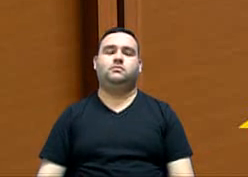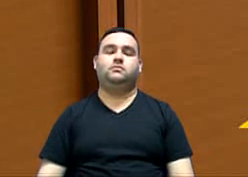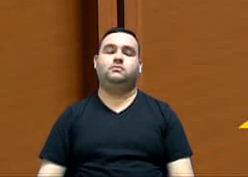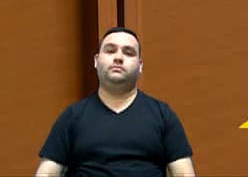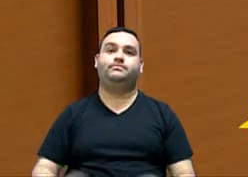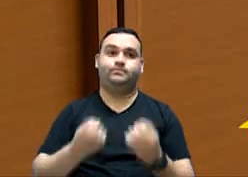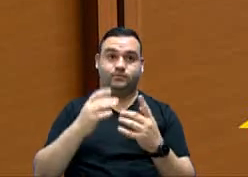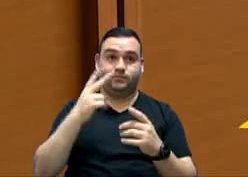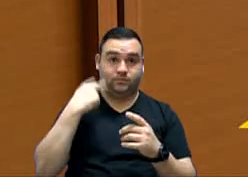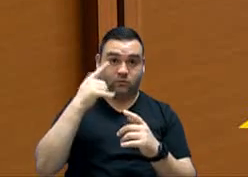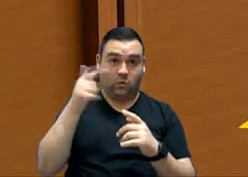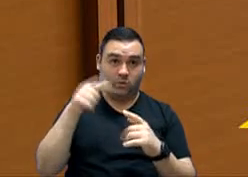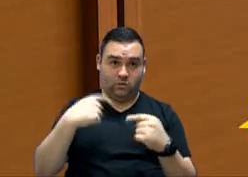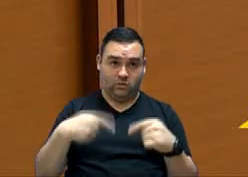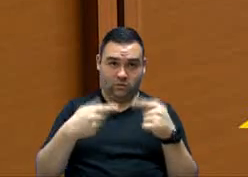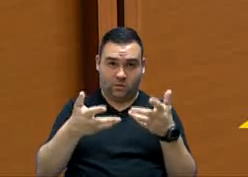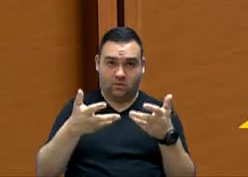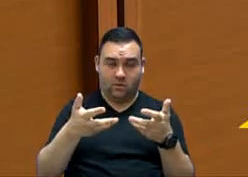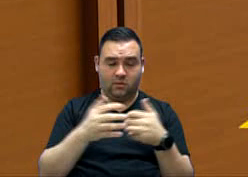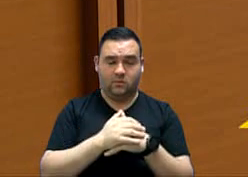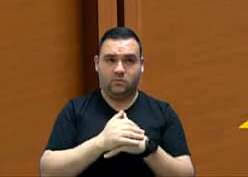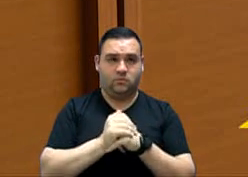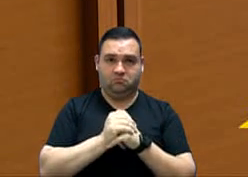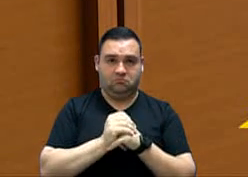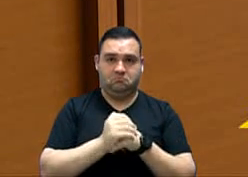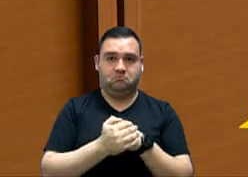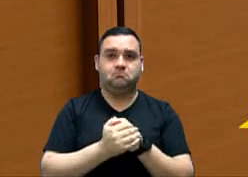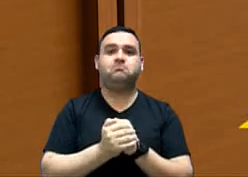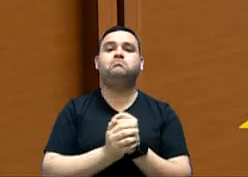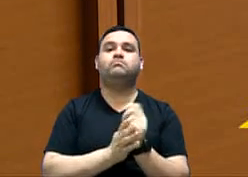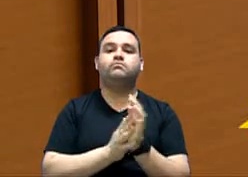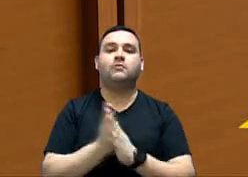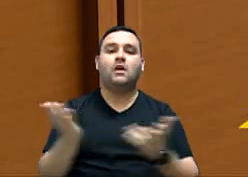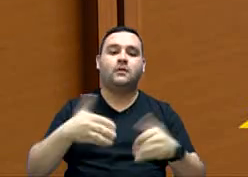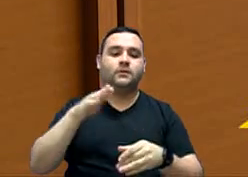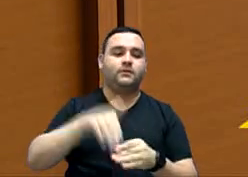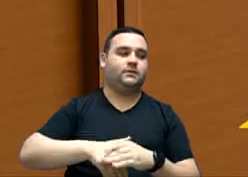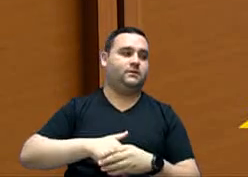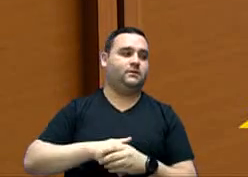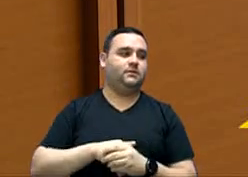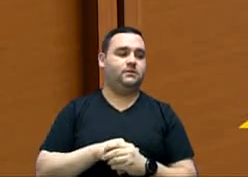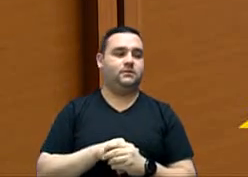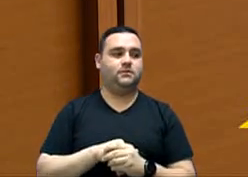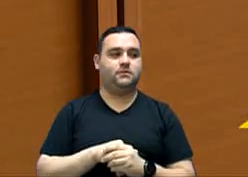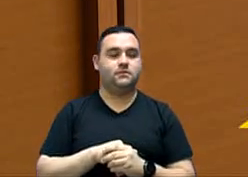Bom, algum outro vereador vai discutir? Não? Vou colocar em votação.